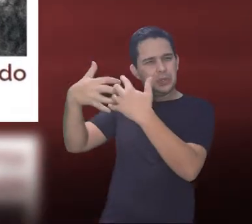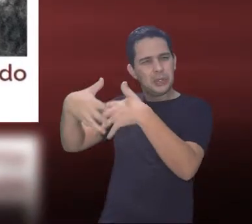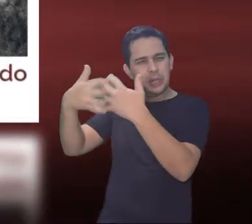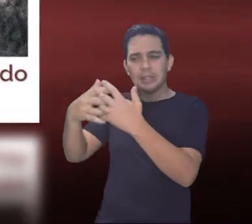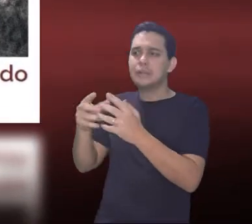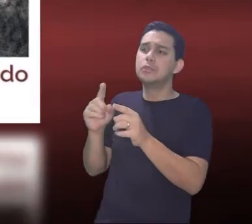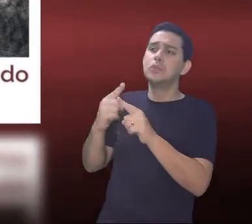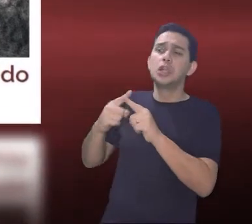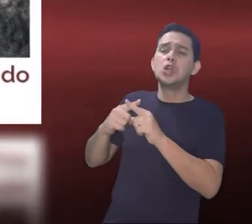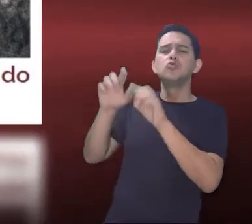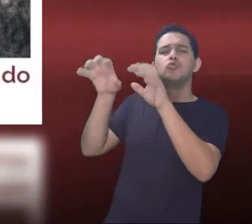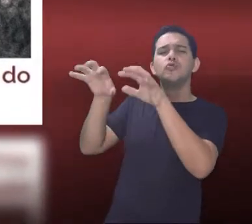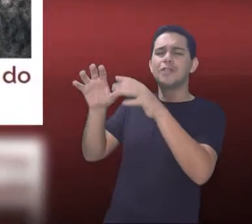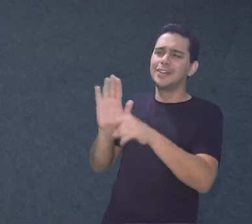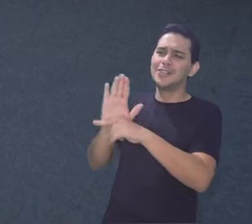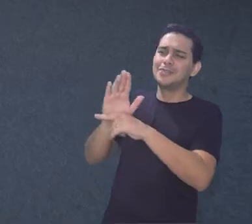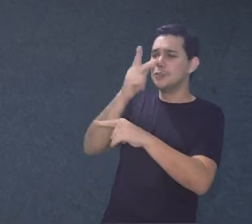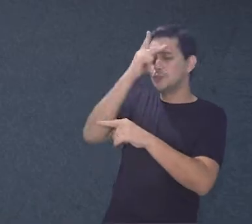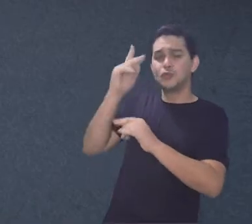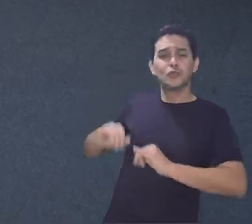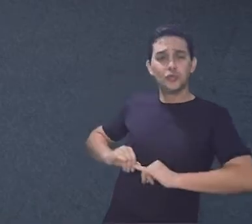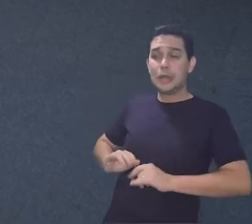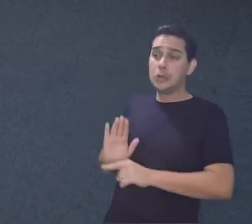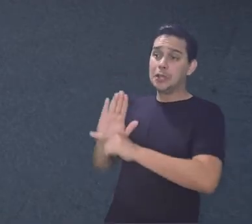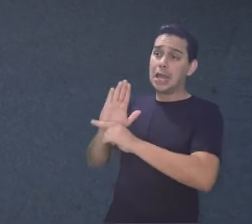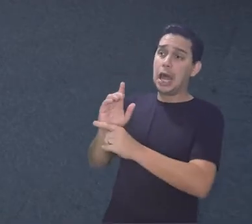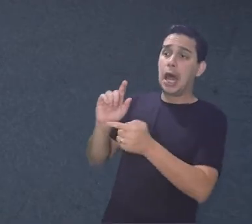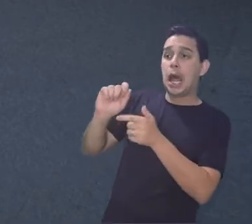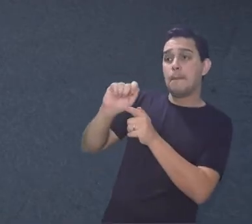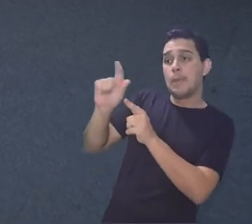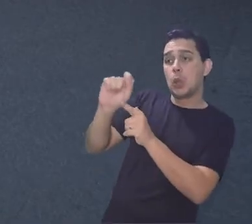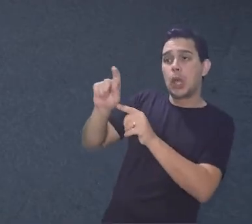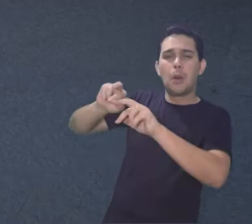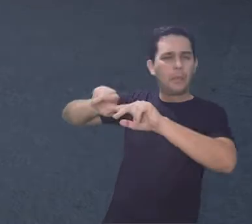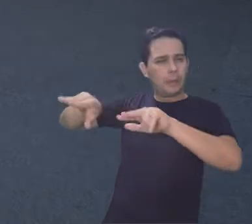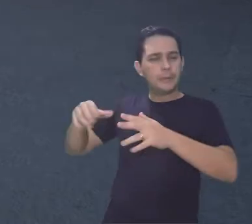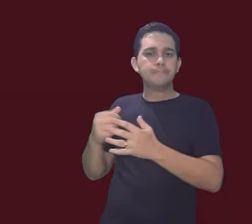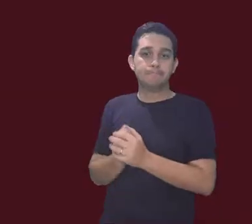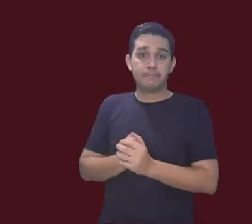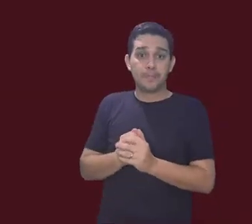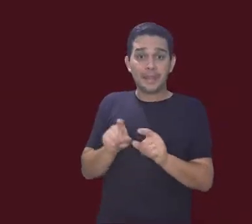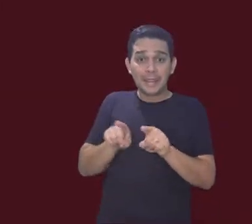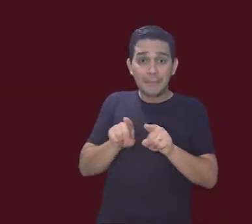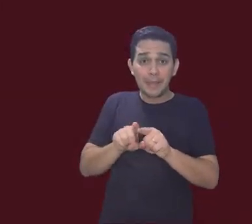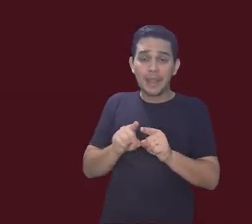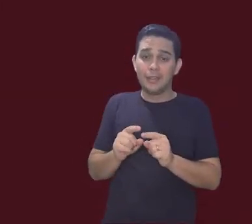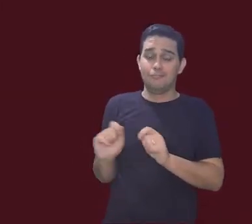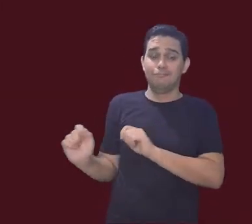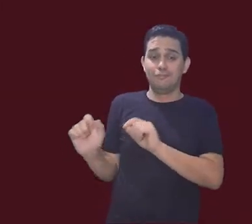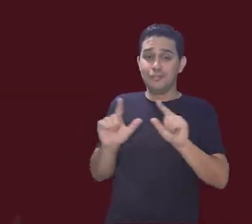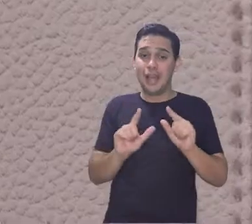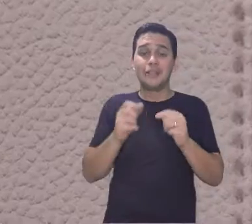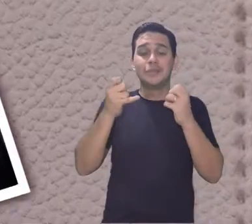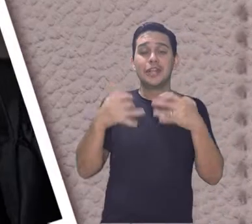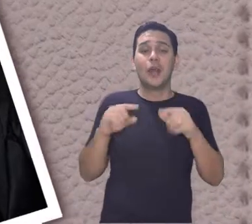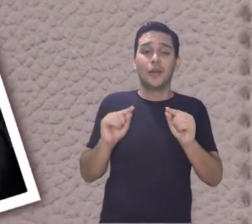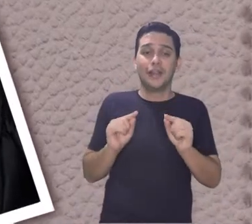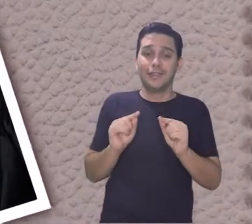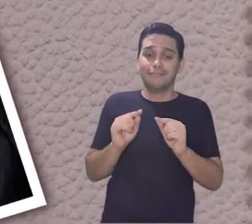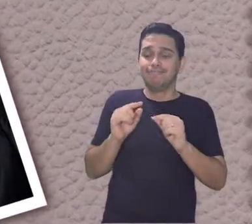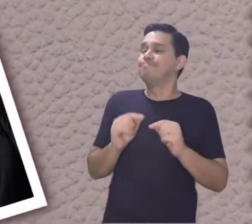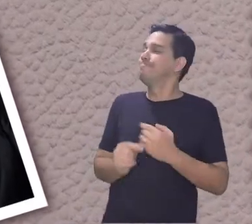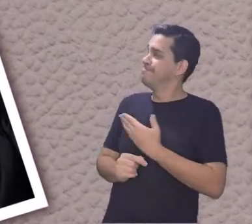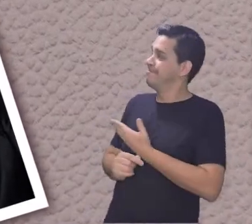vítimas da tragédia provocada pelas chuvas em Petrópolis neste ano. E no quadro MPRJ nas redes, você vai ficar por dentro